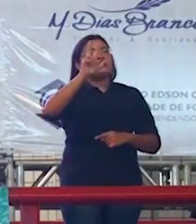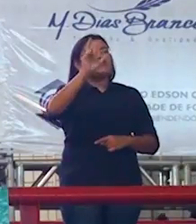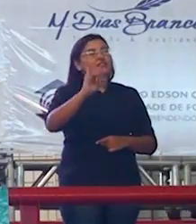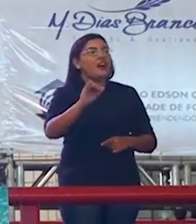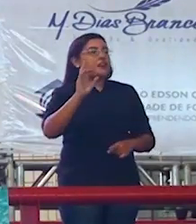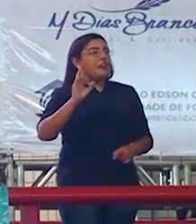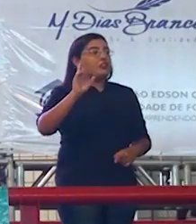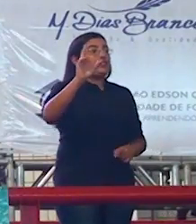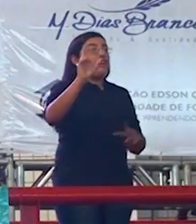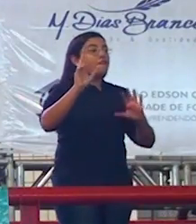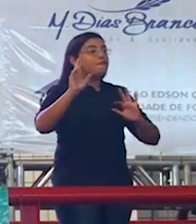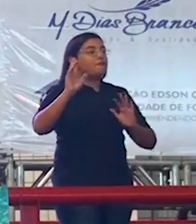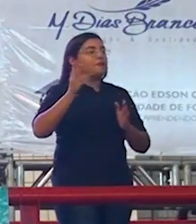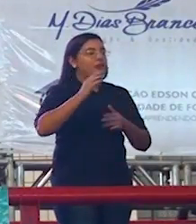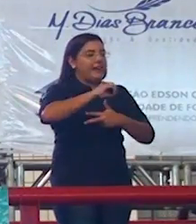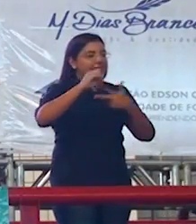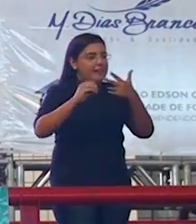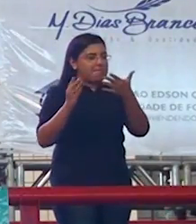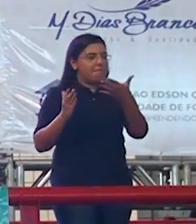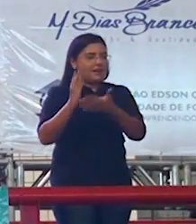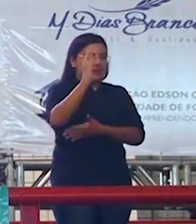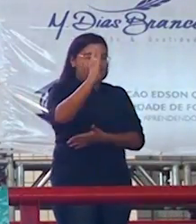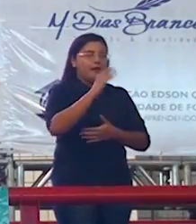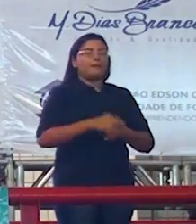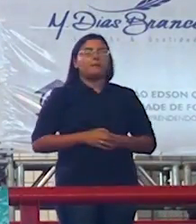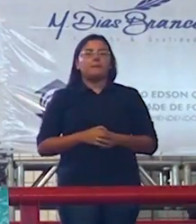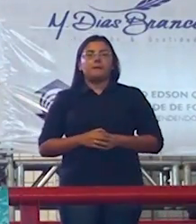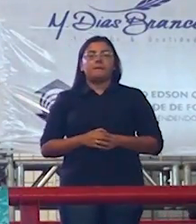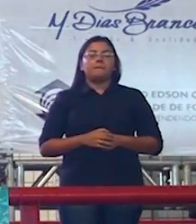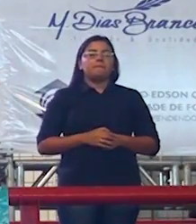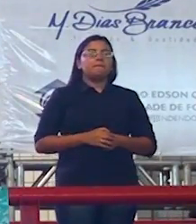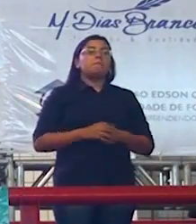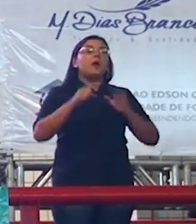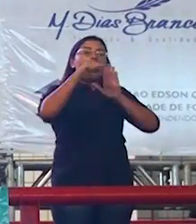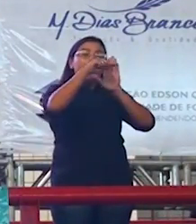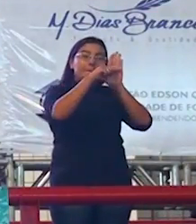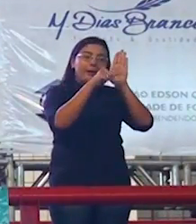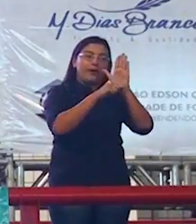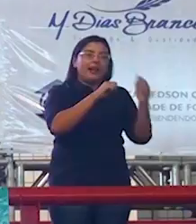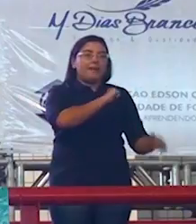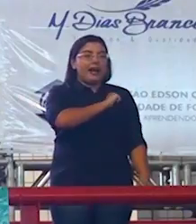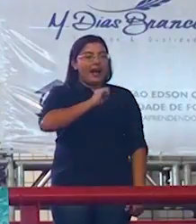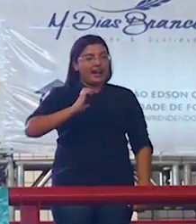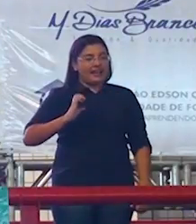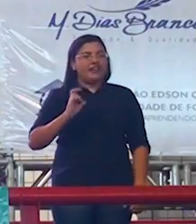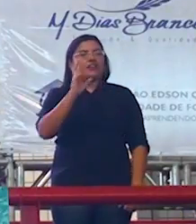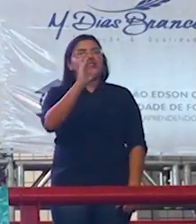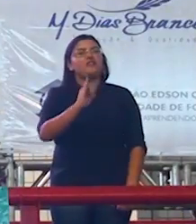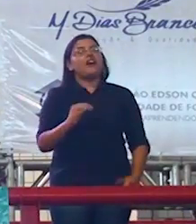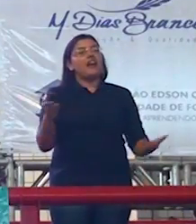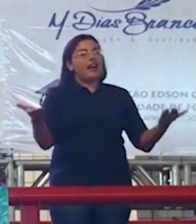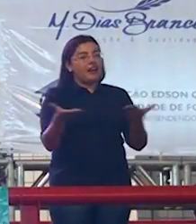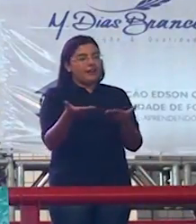doces da sua aprovação. E o nosso projeto aqui no Academia Enem é fazer isso acontecer